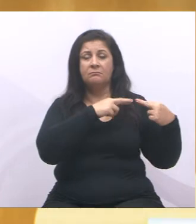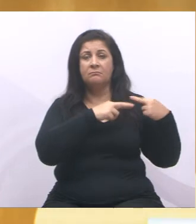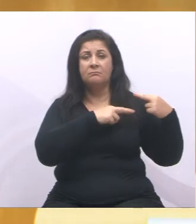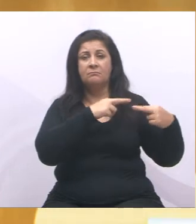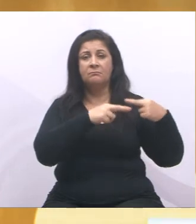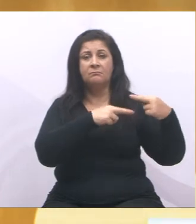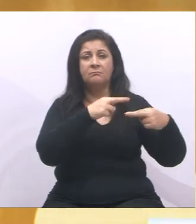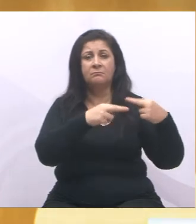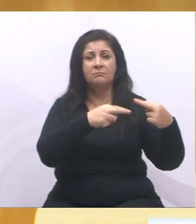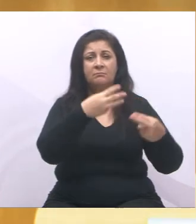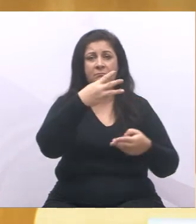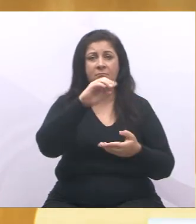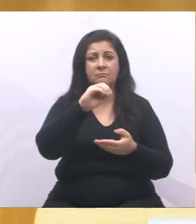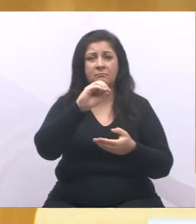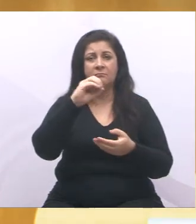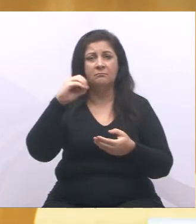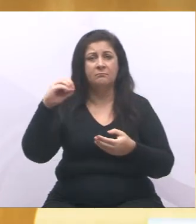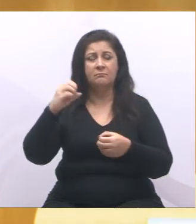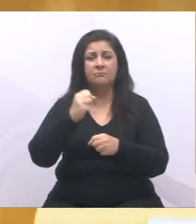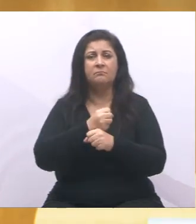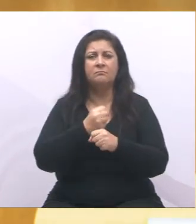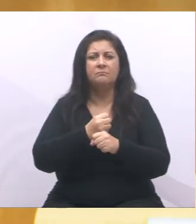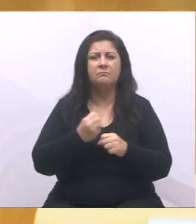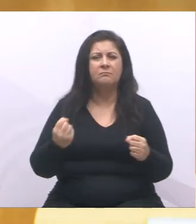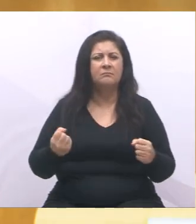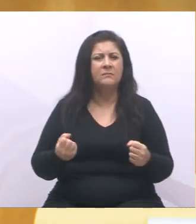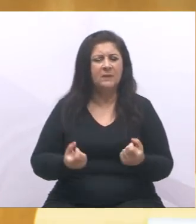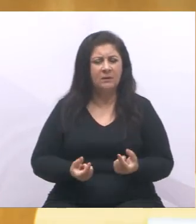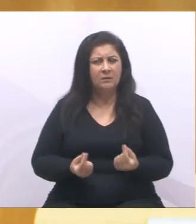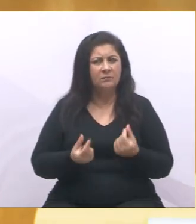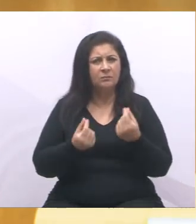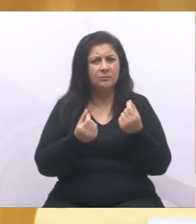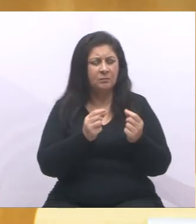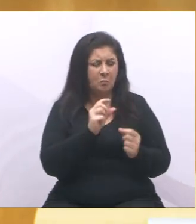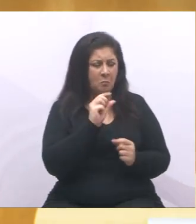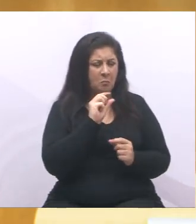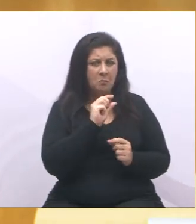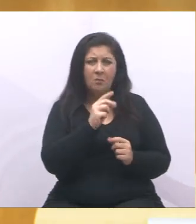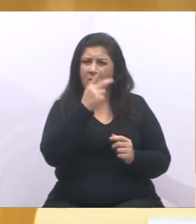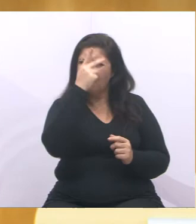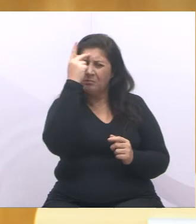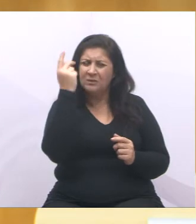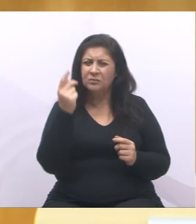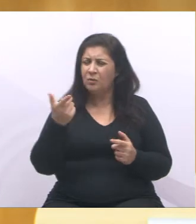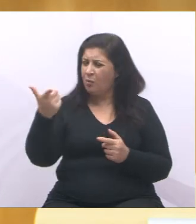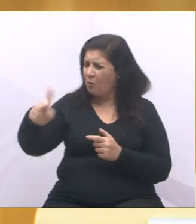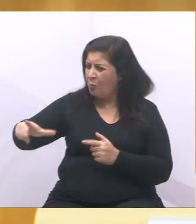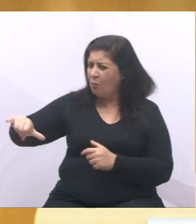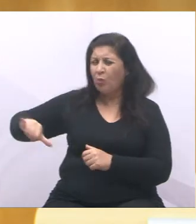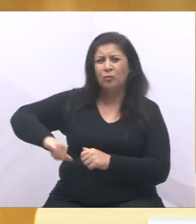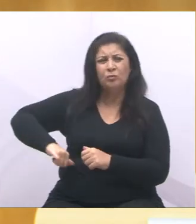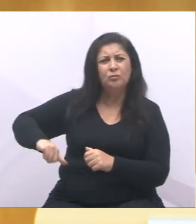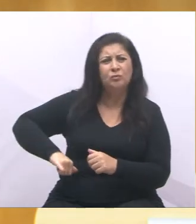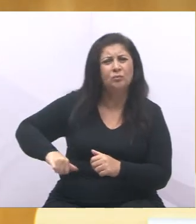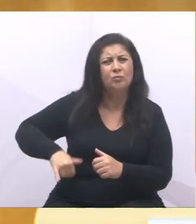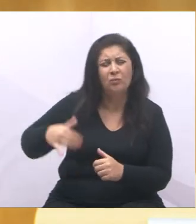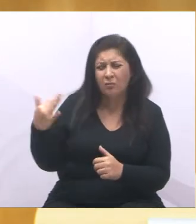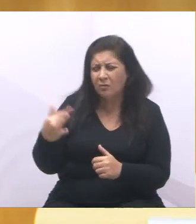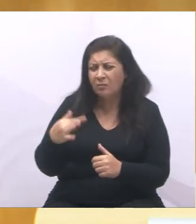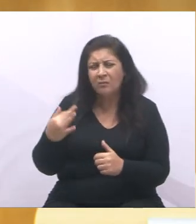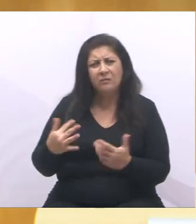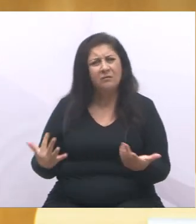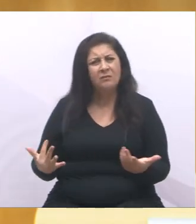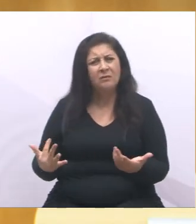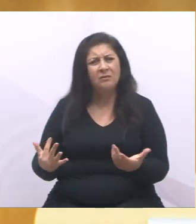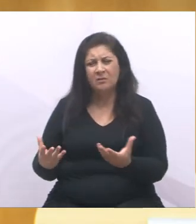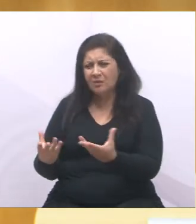300 anos de construção de uma riqueza para poucos, à custa da dor, do sacrifício e da própria vida de